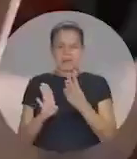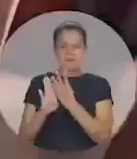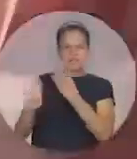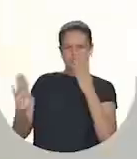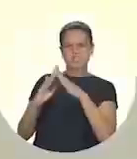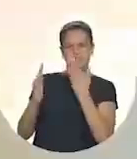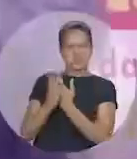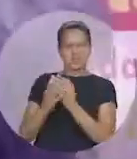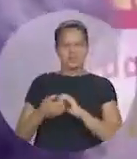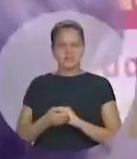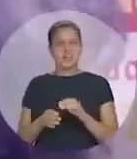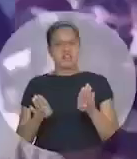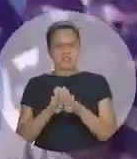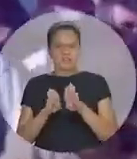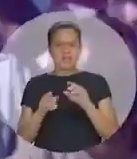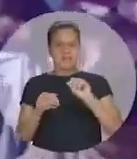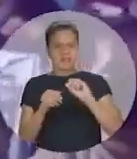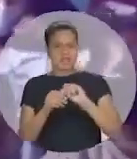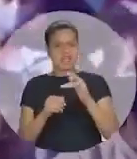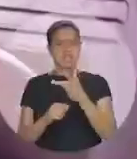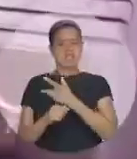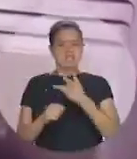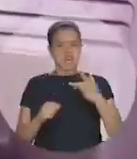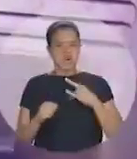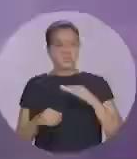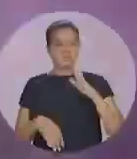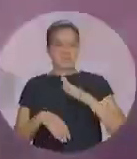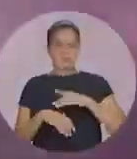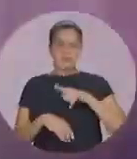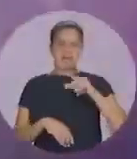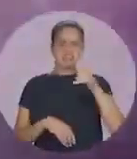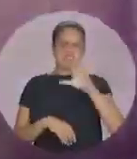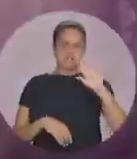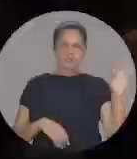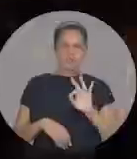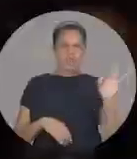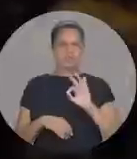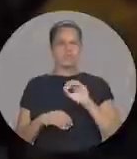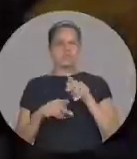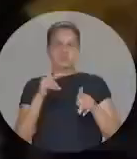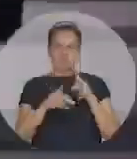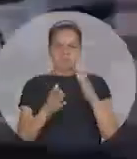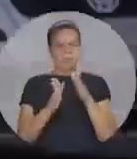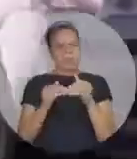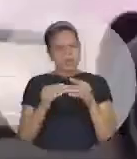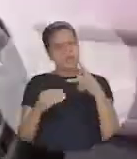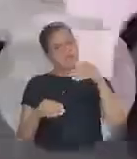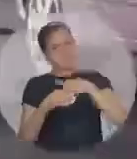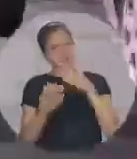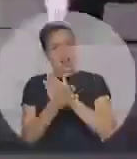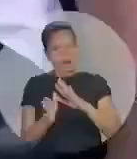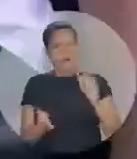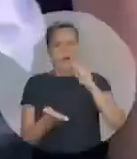as filas nas creches, para ampliar a cobertura no sistema básico de saúde e atender 100% da população. Peço seu voto para acabar